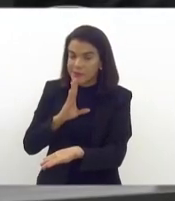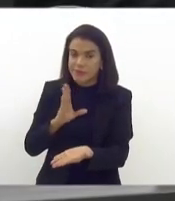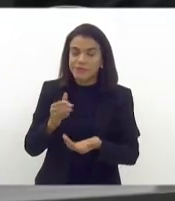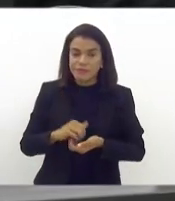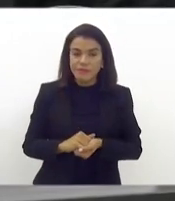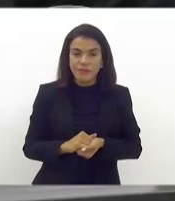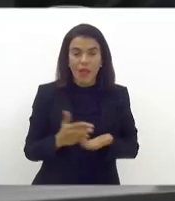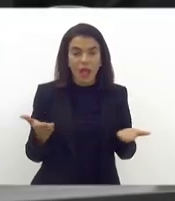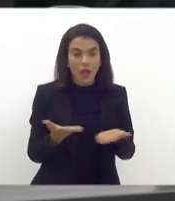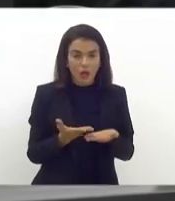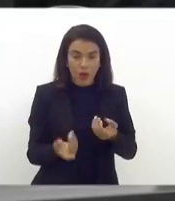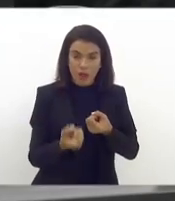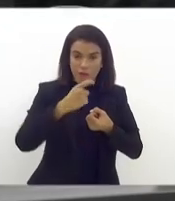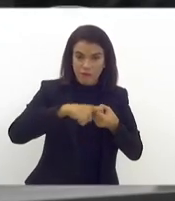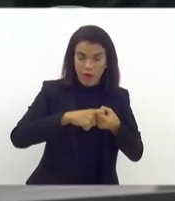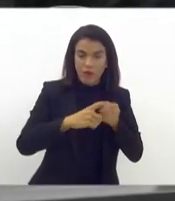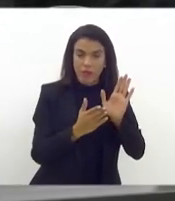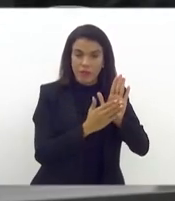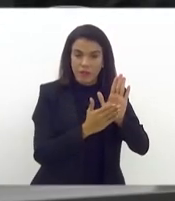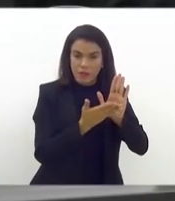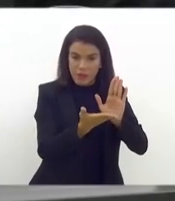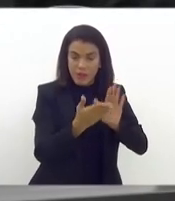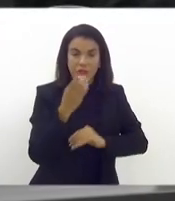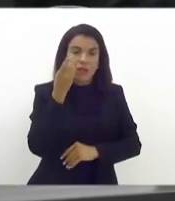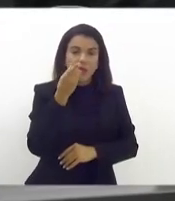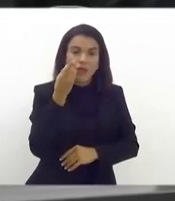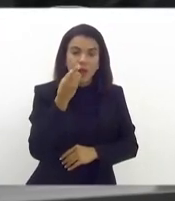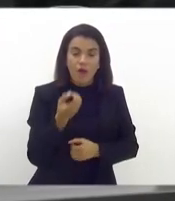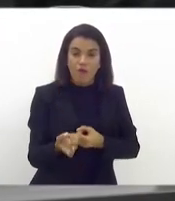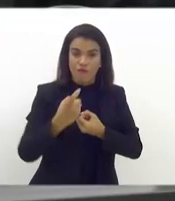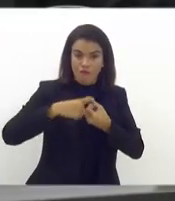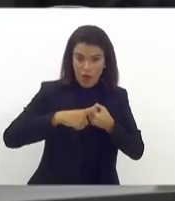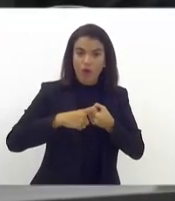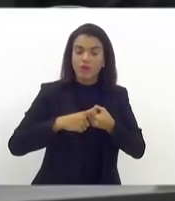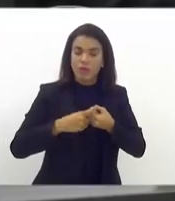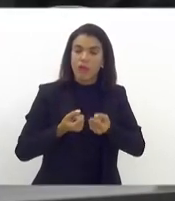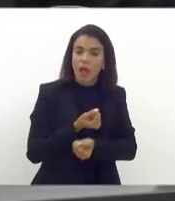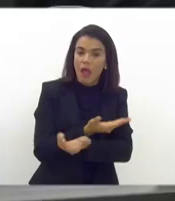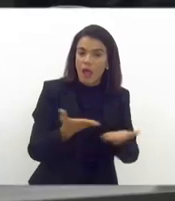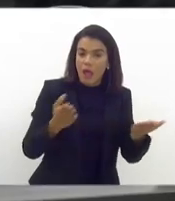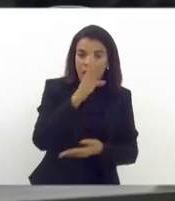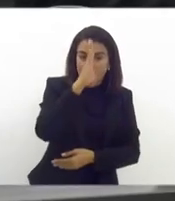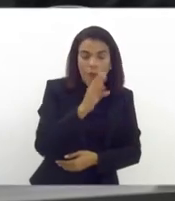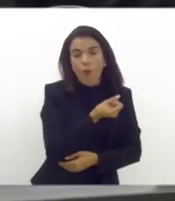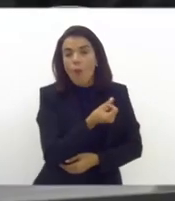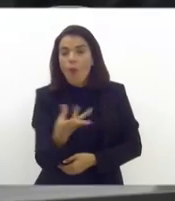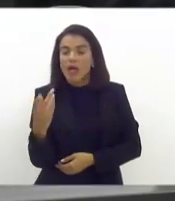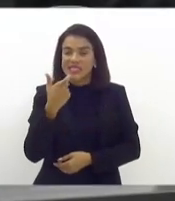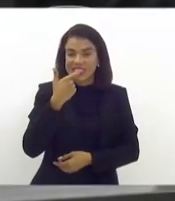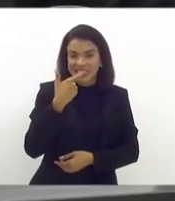volta proposta pelo deputado acaba sendo o seguinte, não, volta a ter que fornecer gratuitamente quantas forem